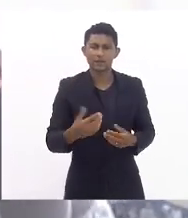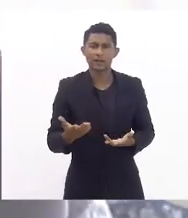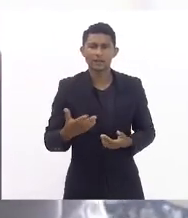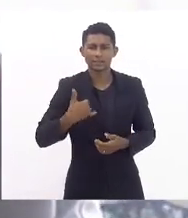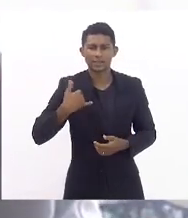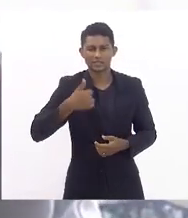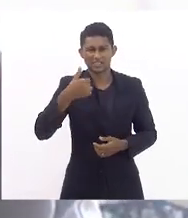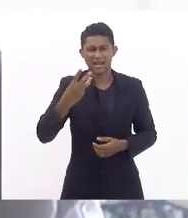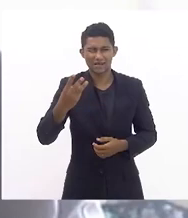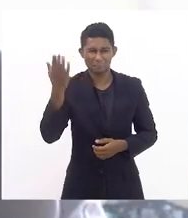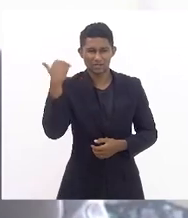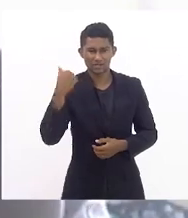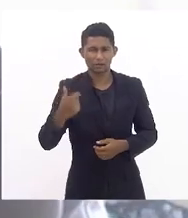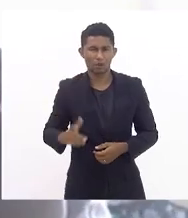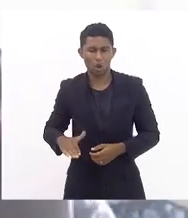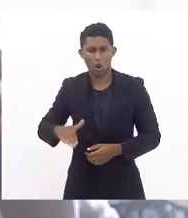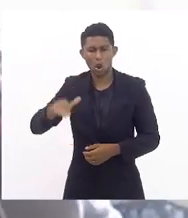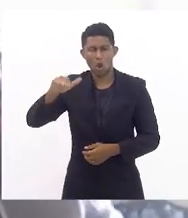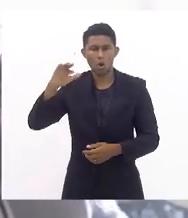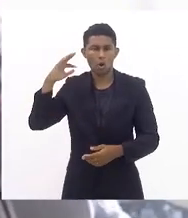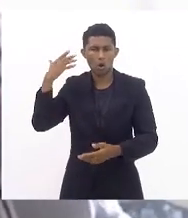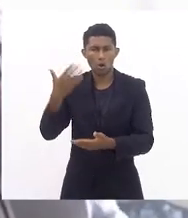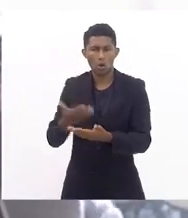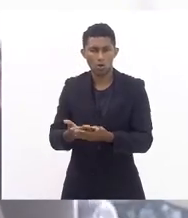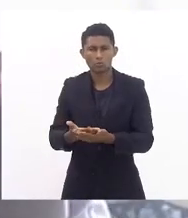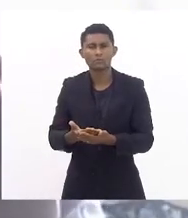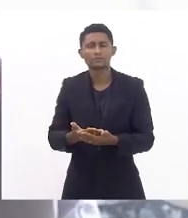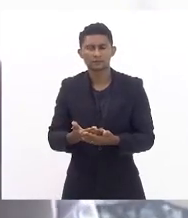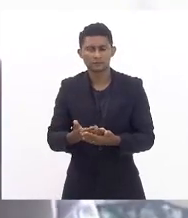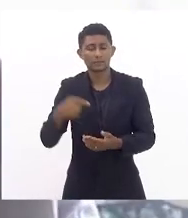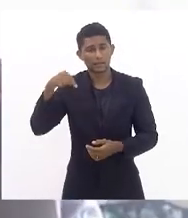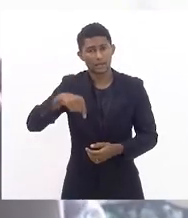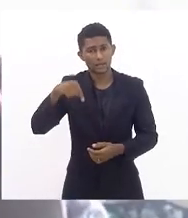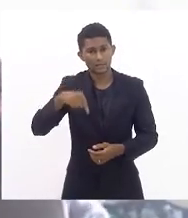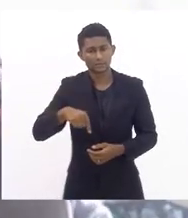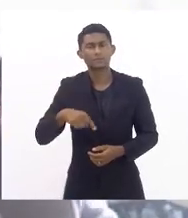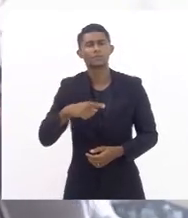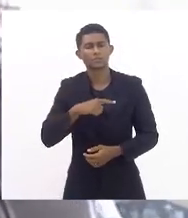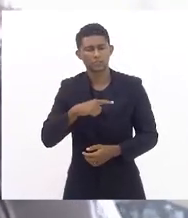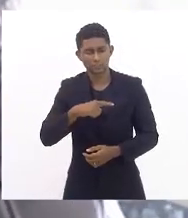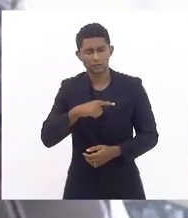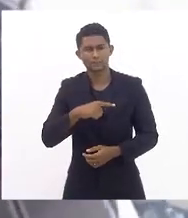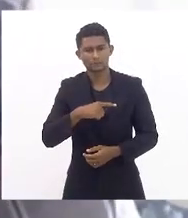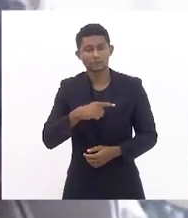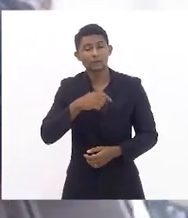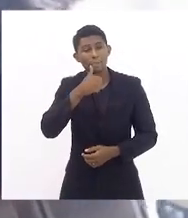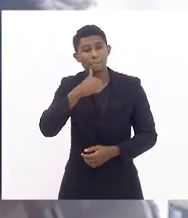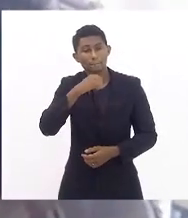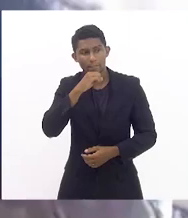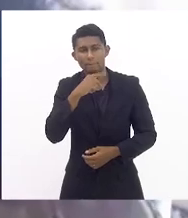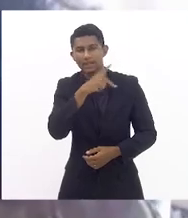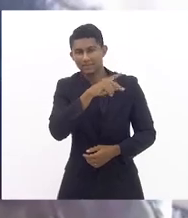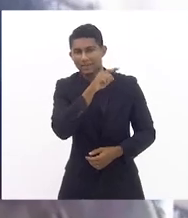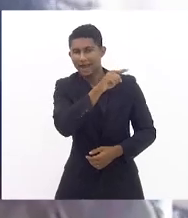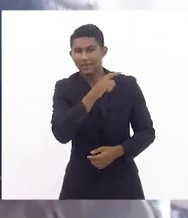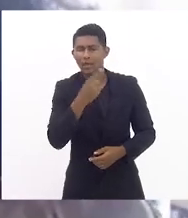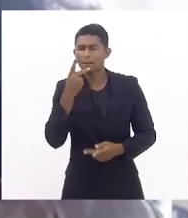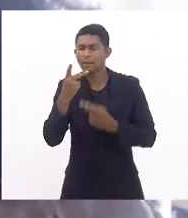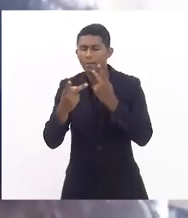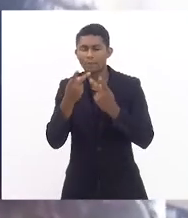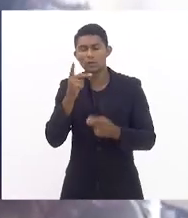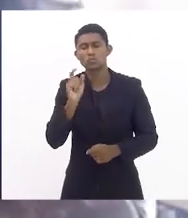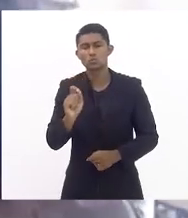de governos progressistas que haviam no país. A mãe de Moise relata diretamente